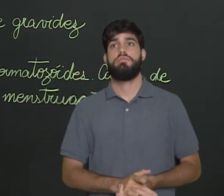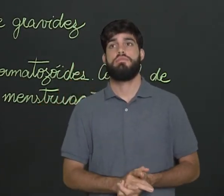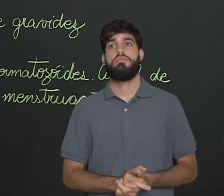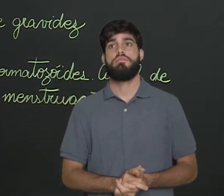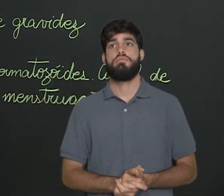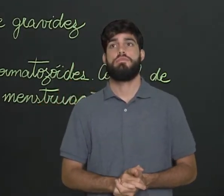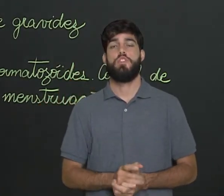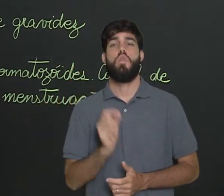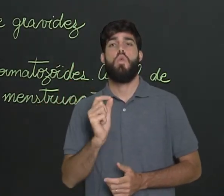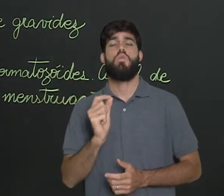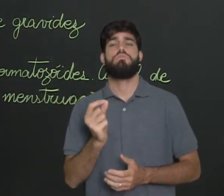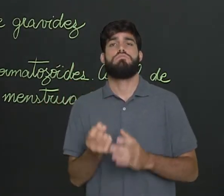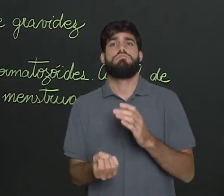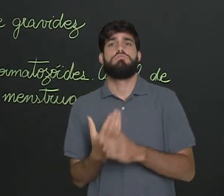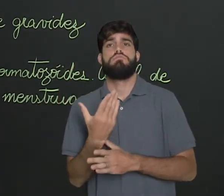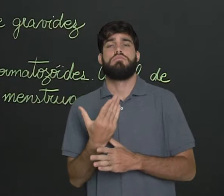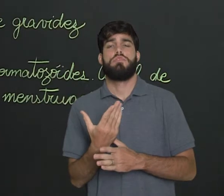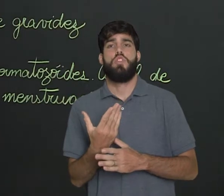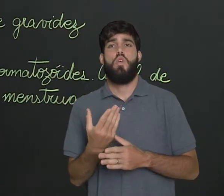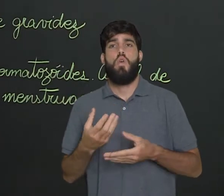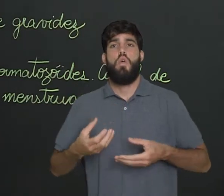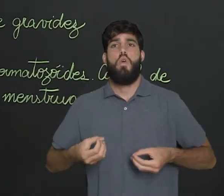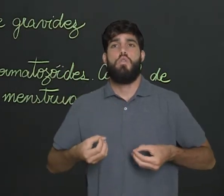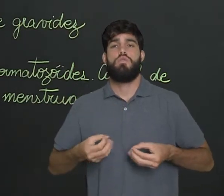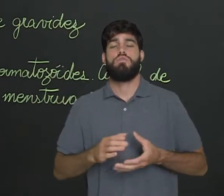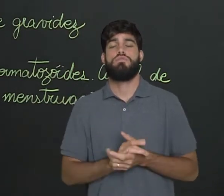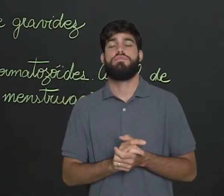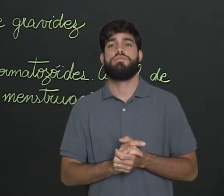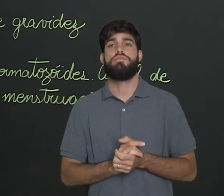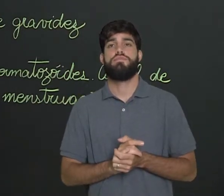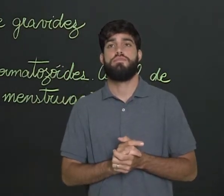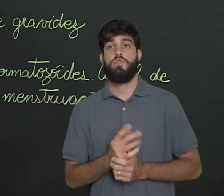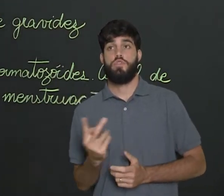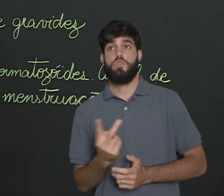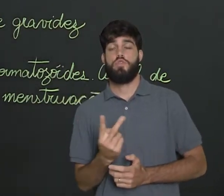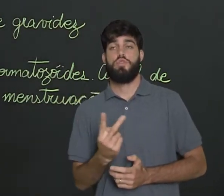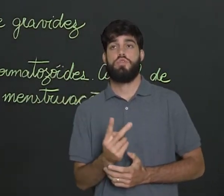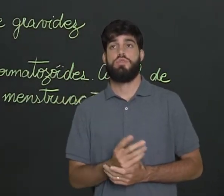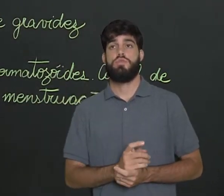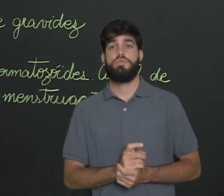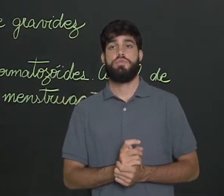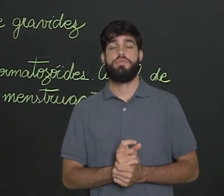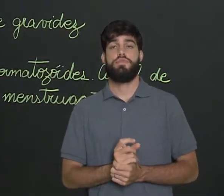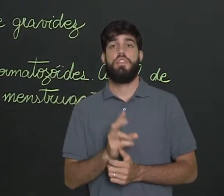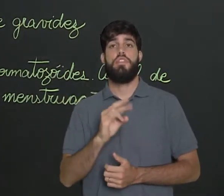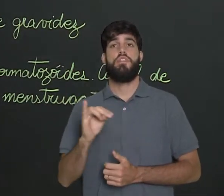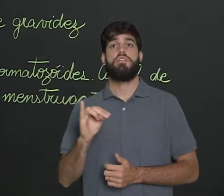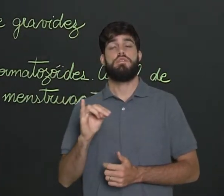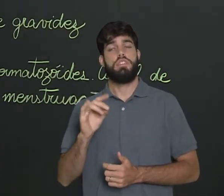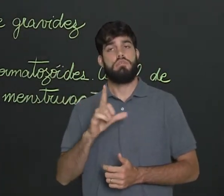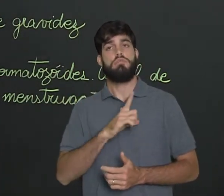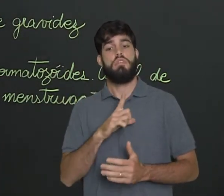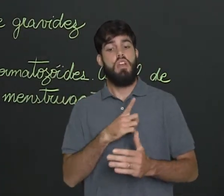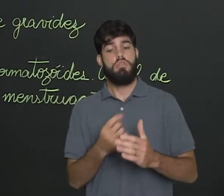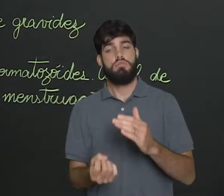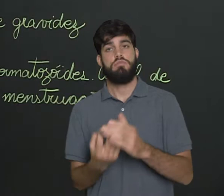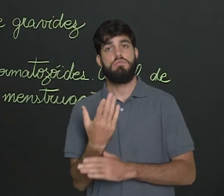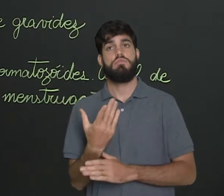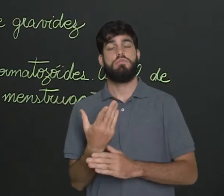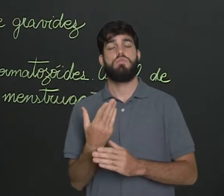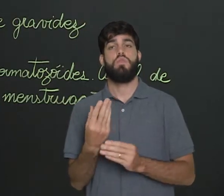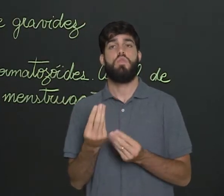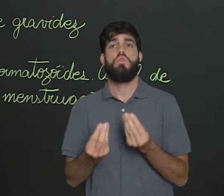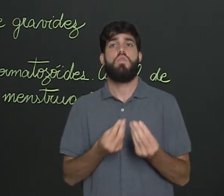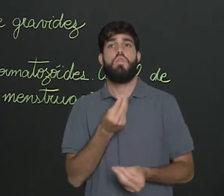são produzidos? São produzidos aqui, nos ovários. Os ovários, estão aqui, 2 ovários, é onde vai haver a